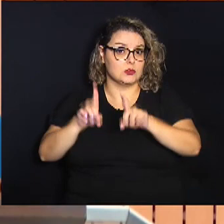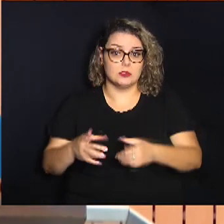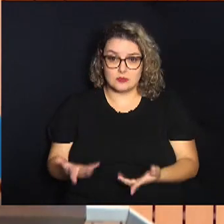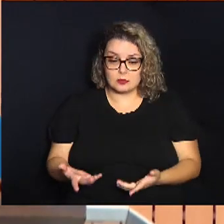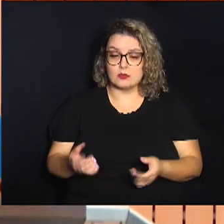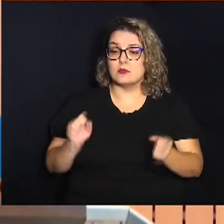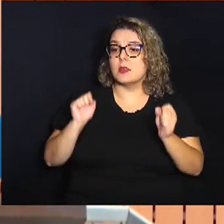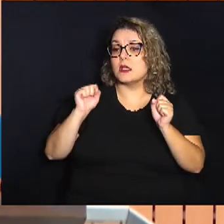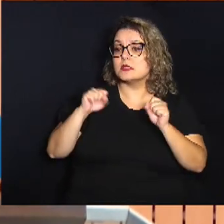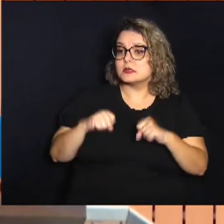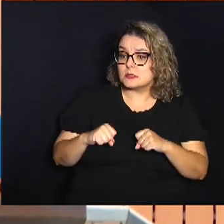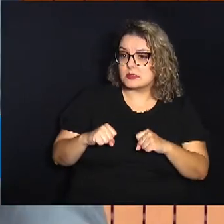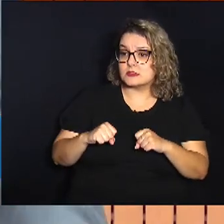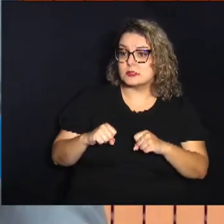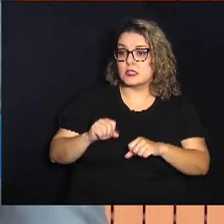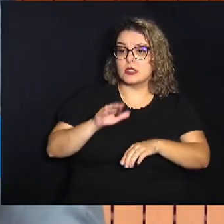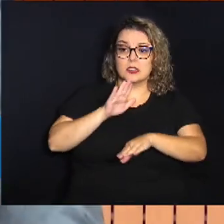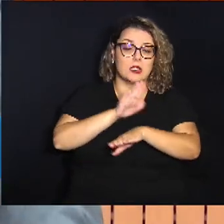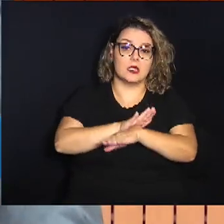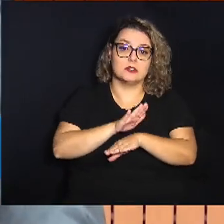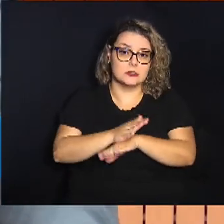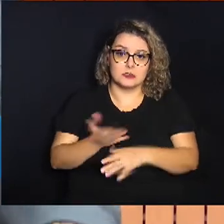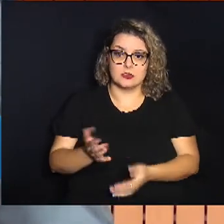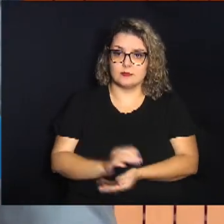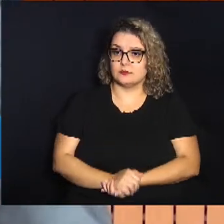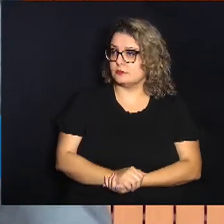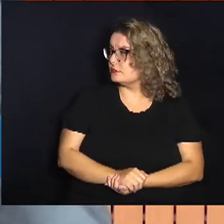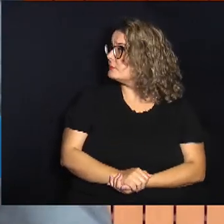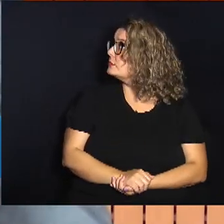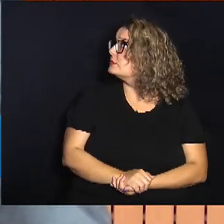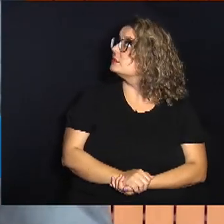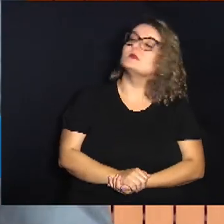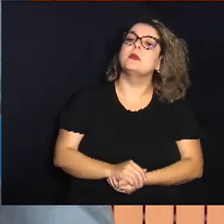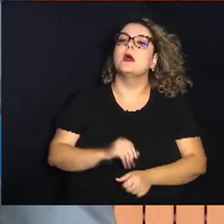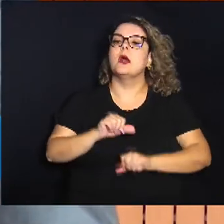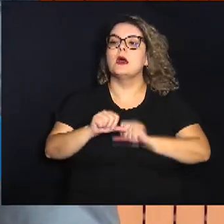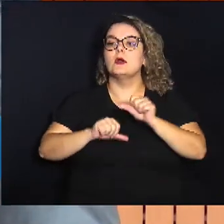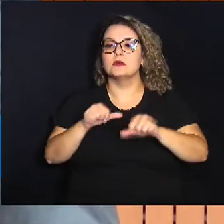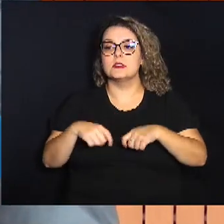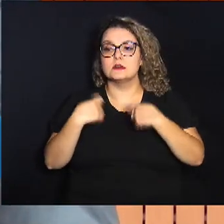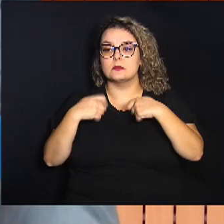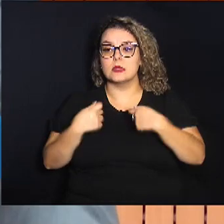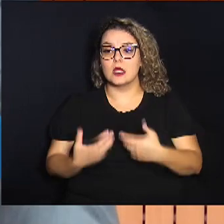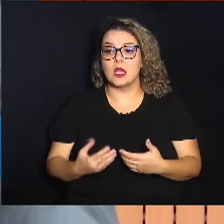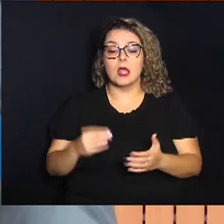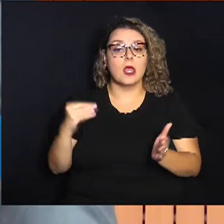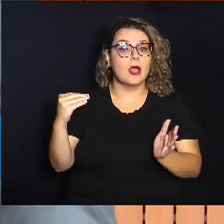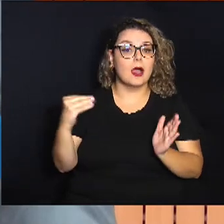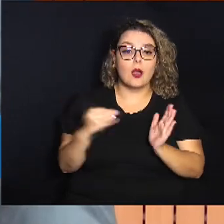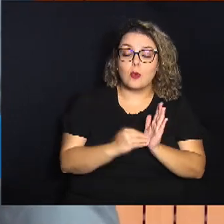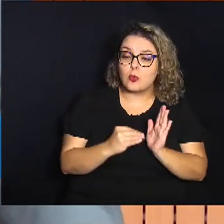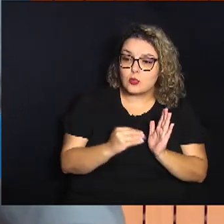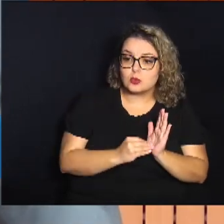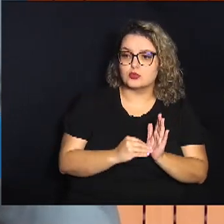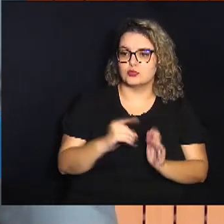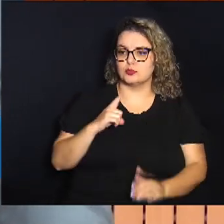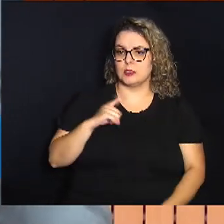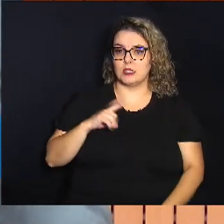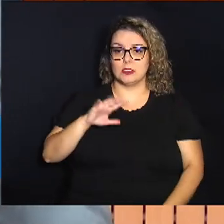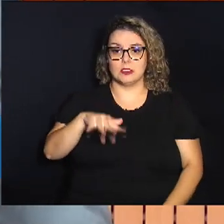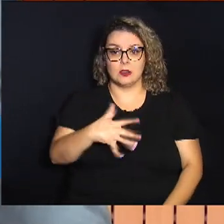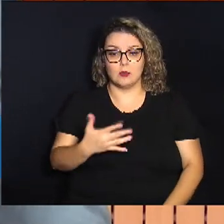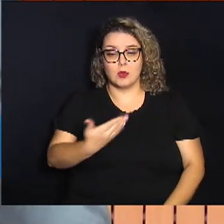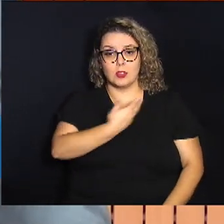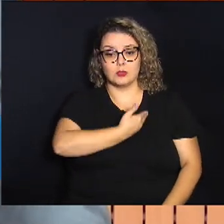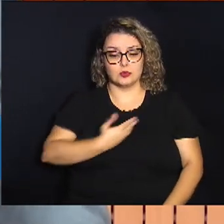mas sim da assistência. A alteração se faz necessária, porque a última alteração que teve no quadro de servidores